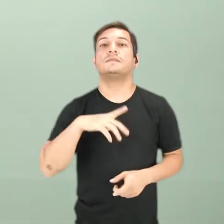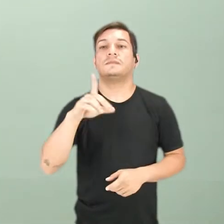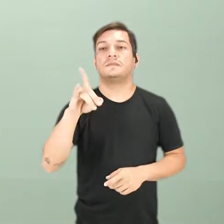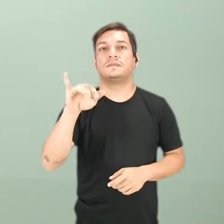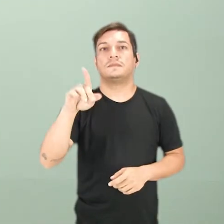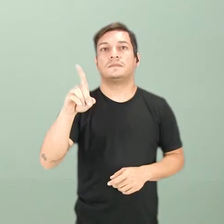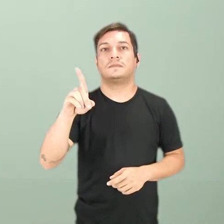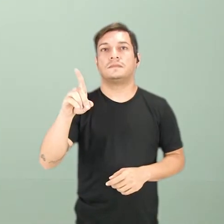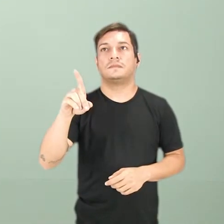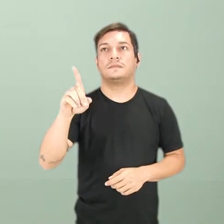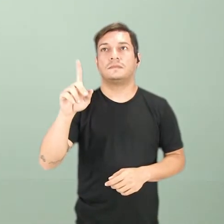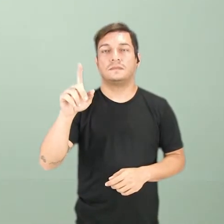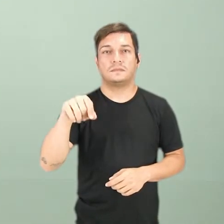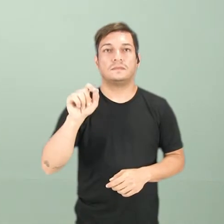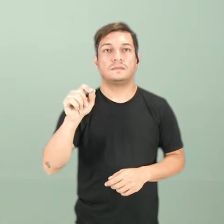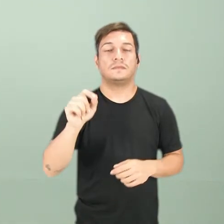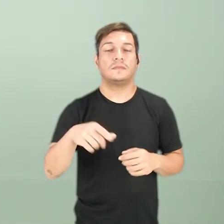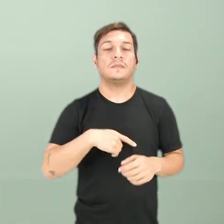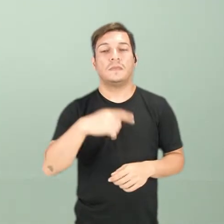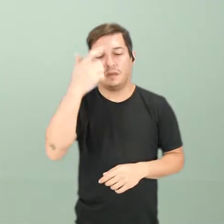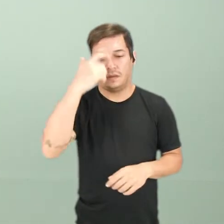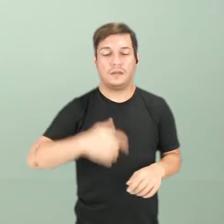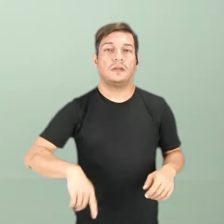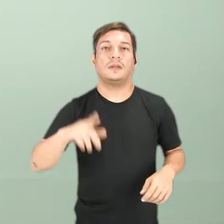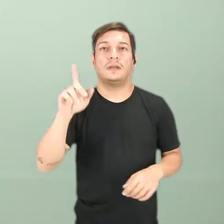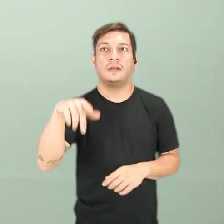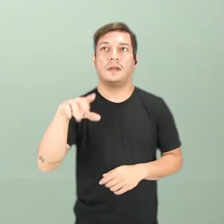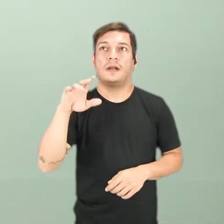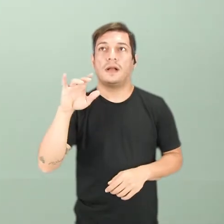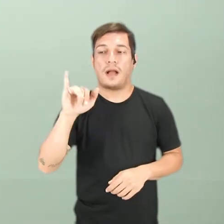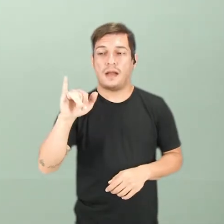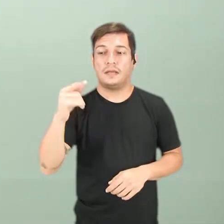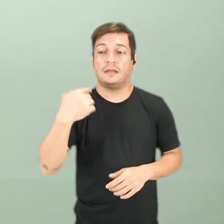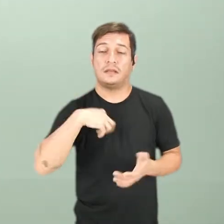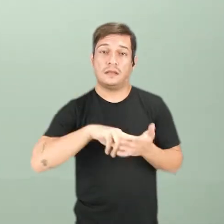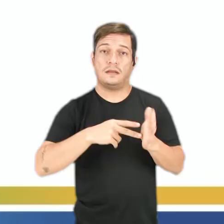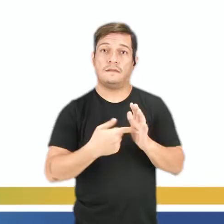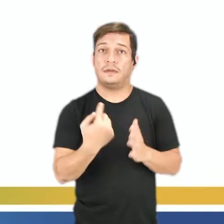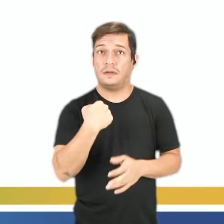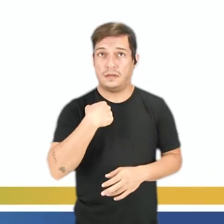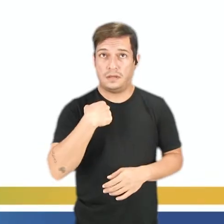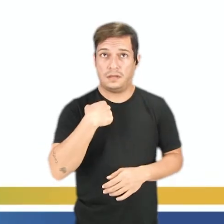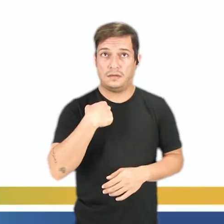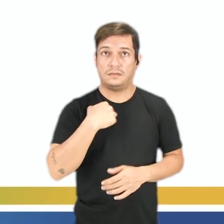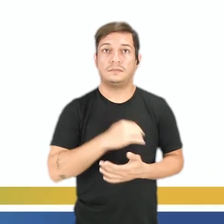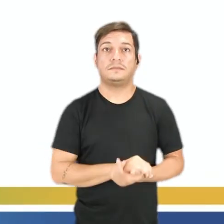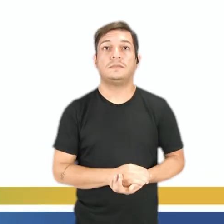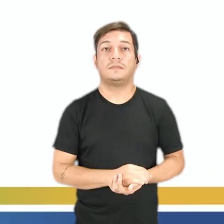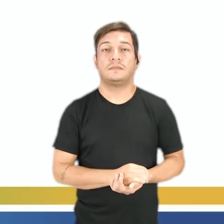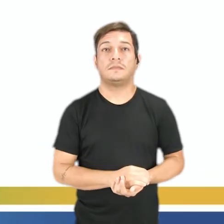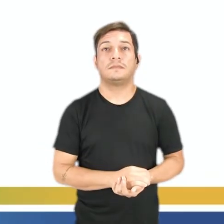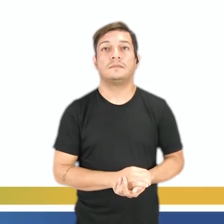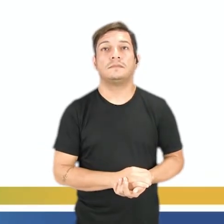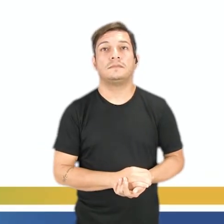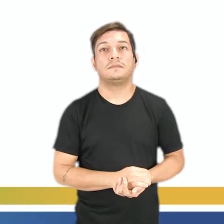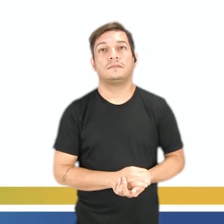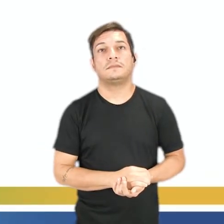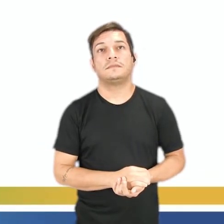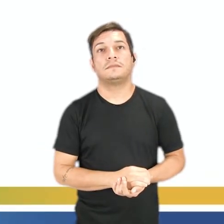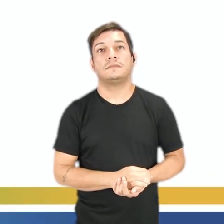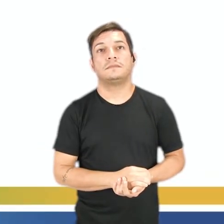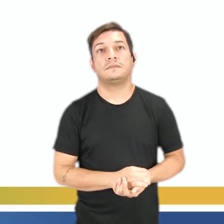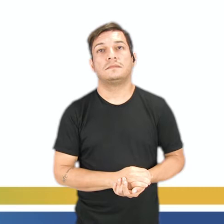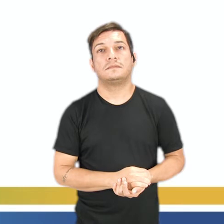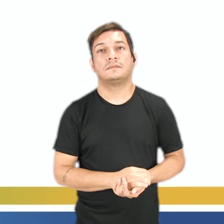did? Antes do sujeito. O sujeito não é I, que significa eu. Olha lá. Did I went to the mall